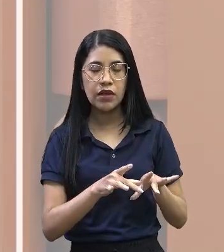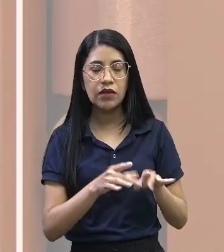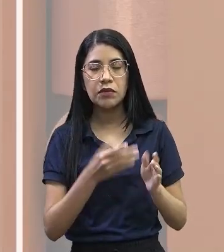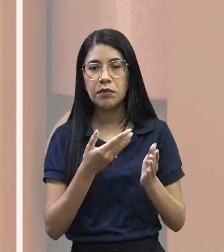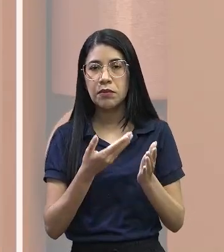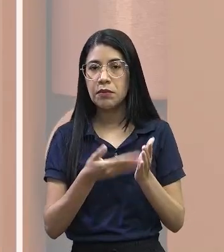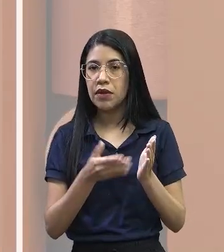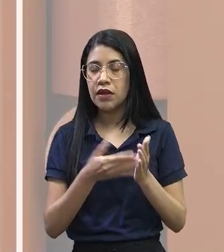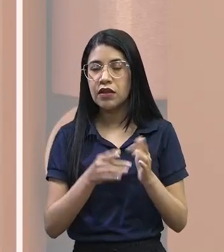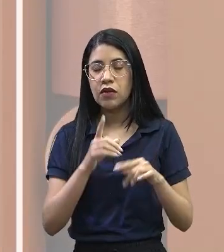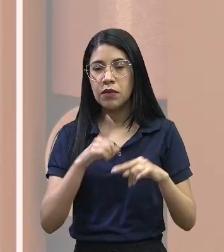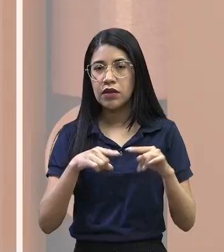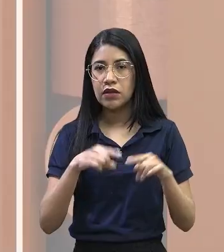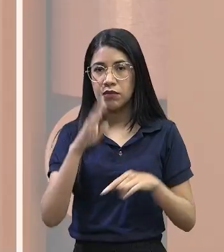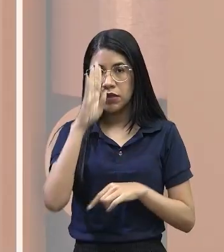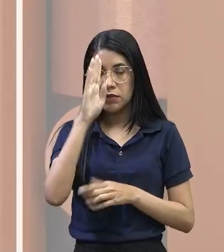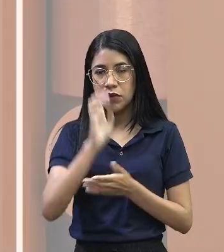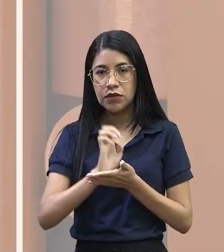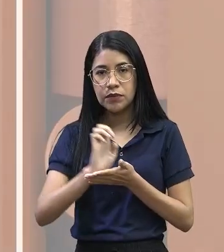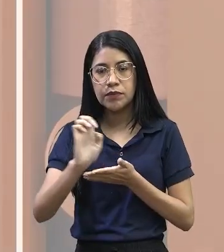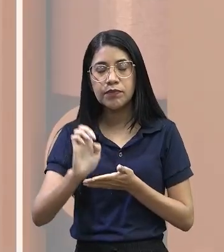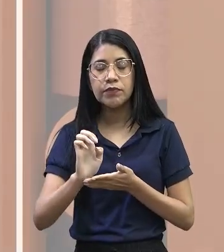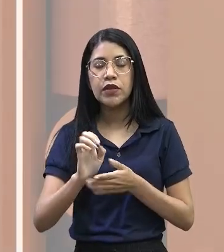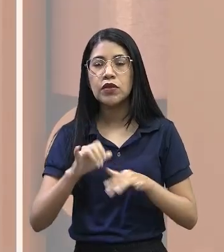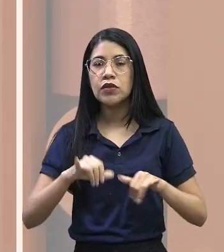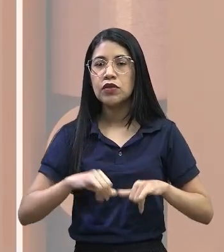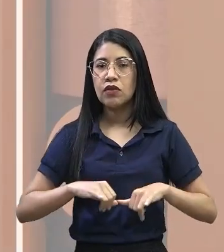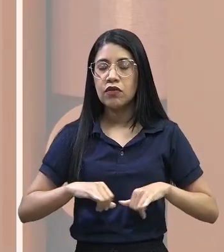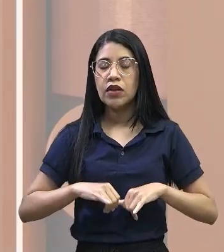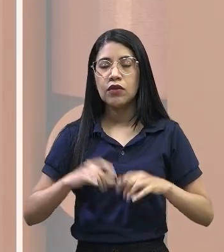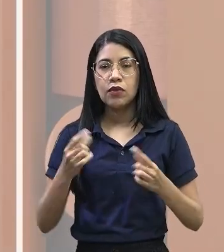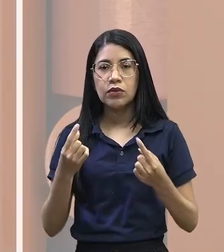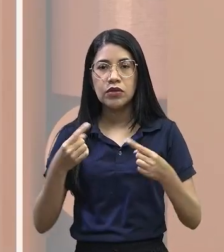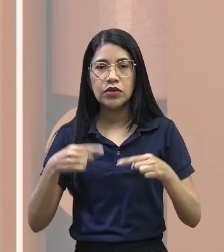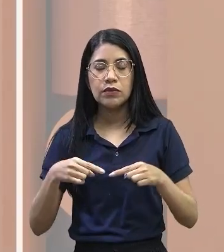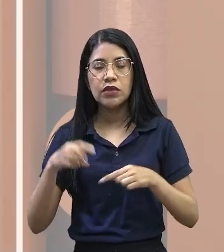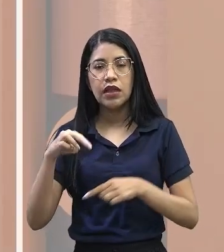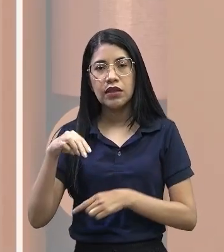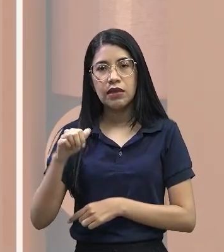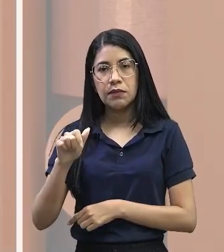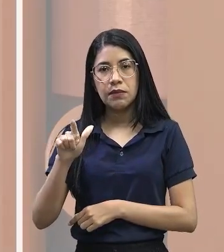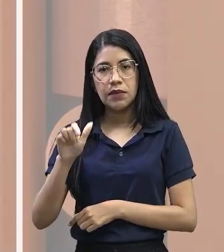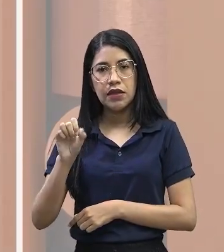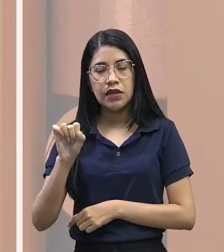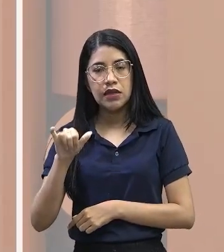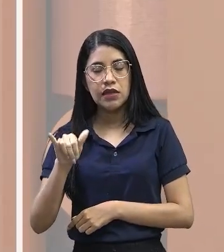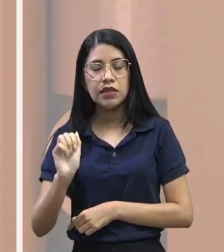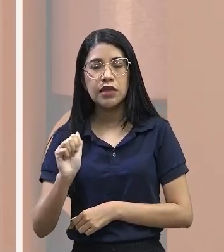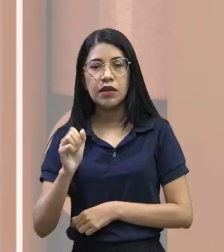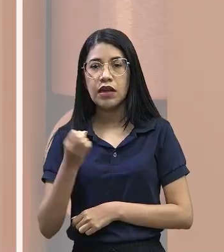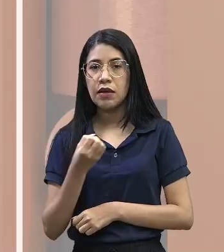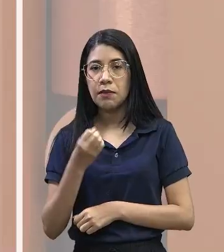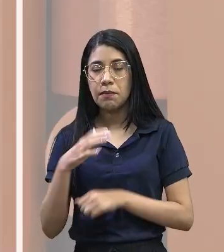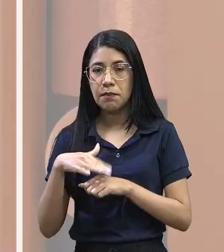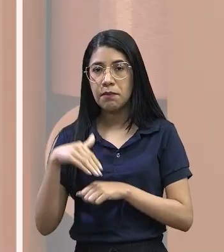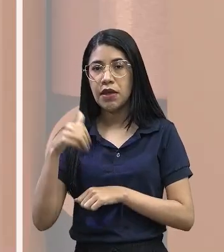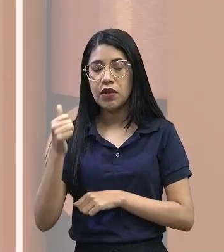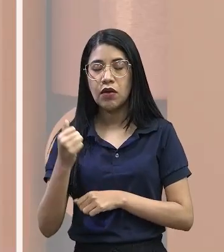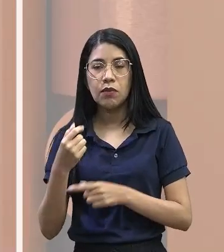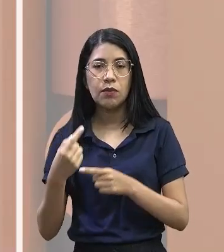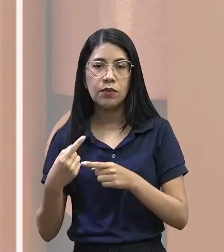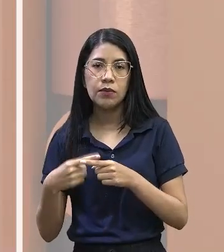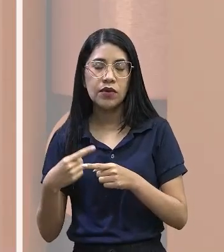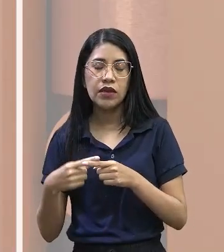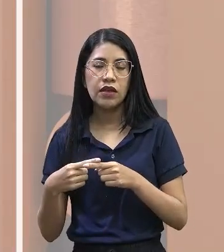principal produto de exportação, sofrendo com a concorrência da Malásia, que era uma borracha muito mais eficaz, até porque não era